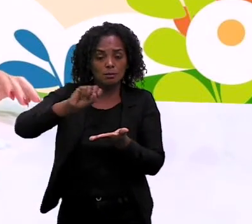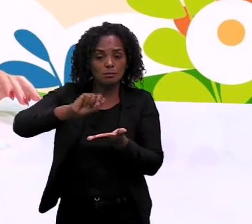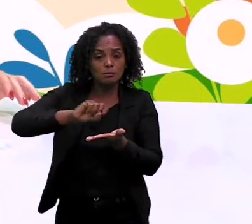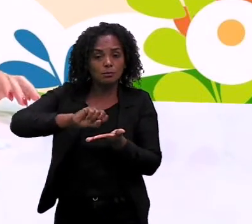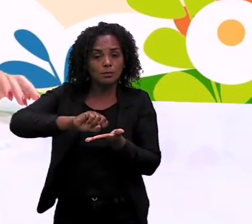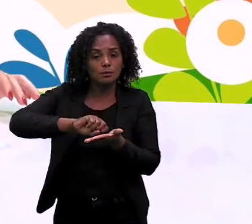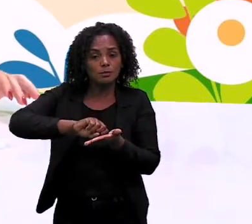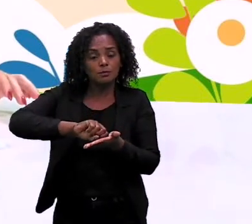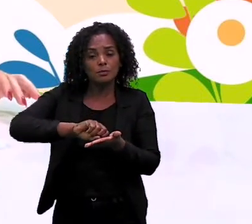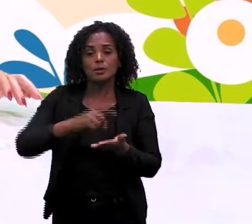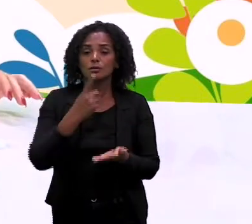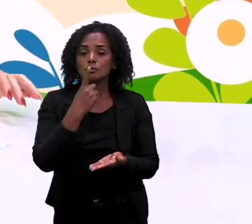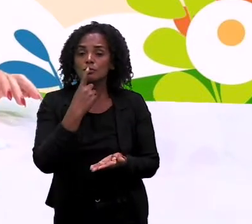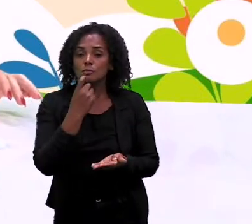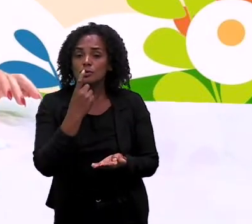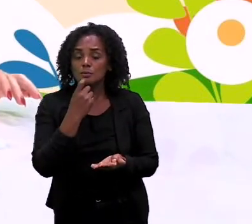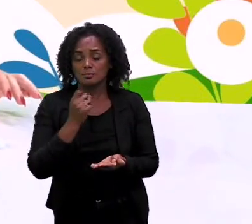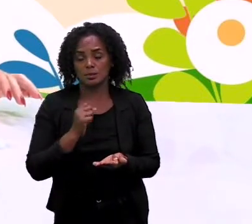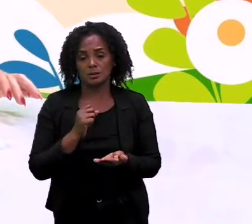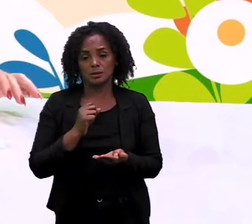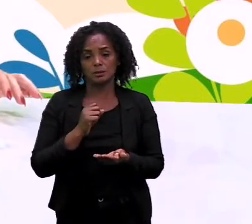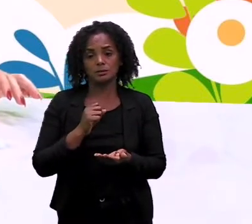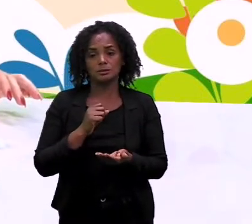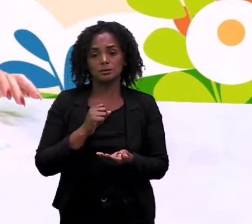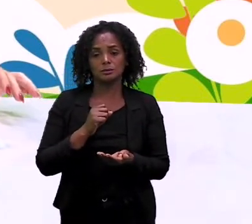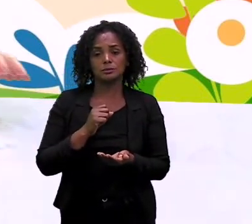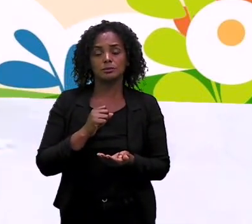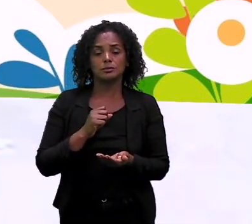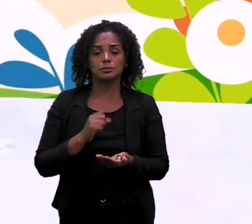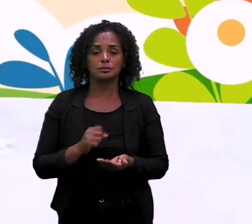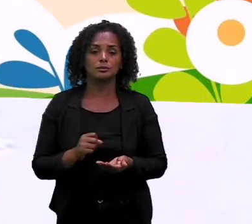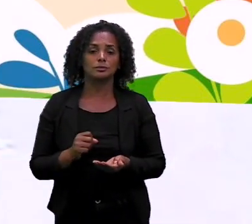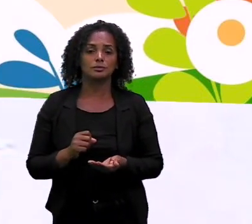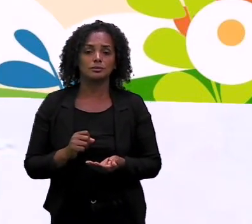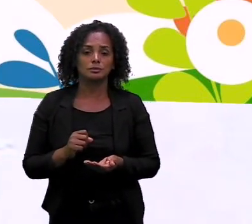Aqui eu vou colocar o vermelho.